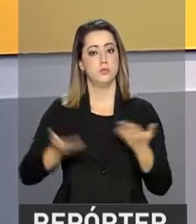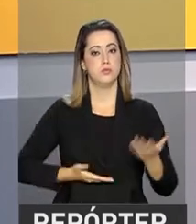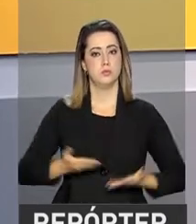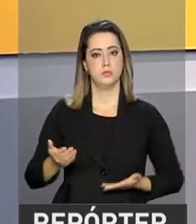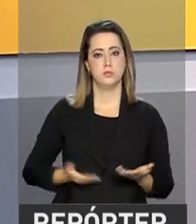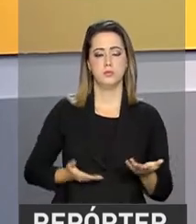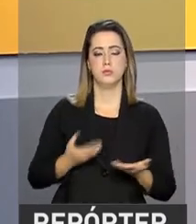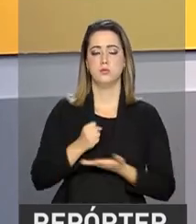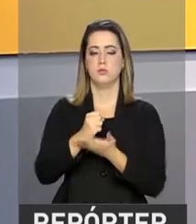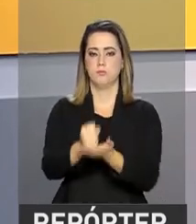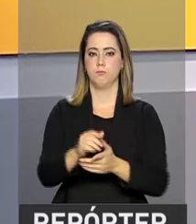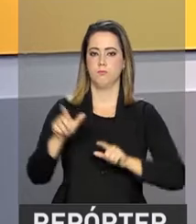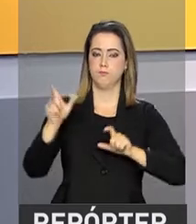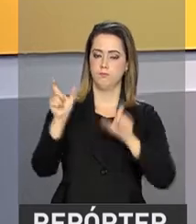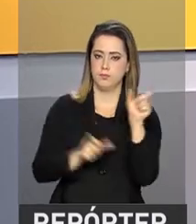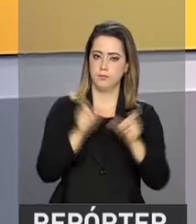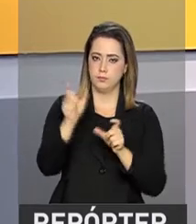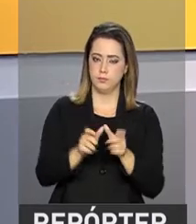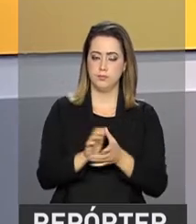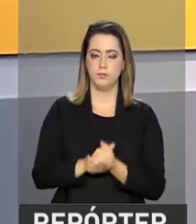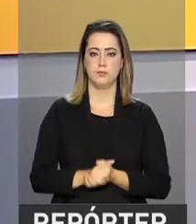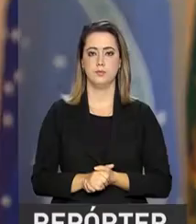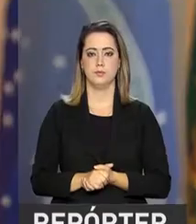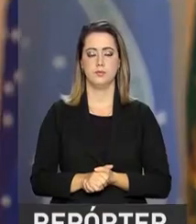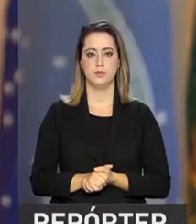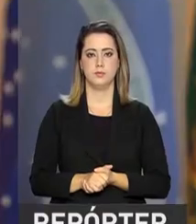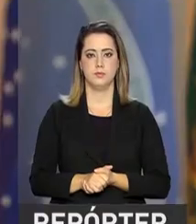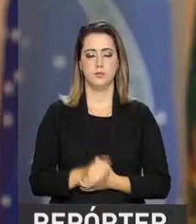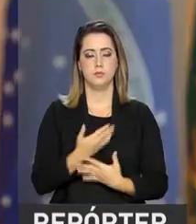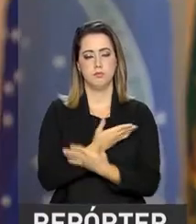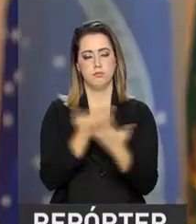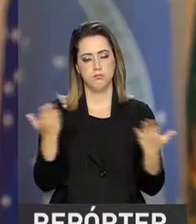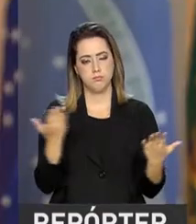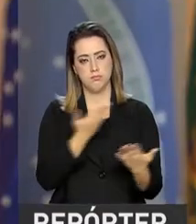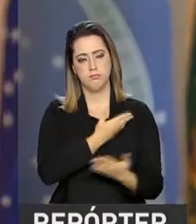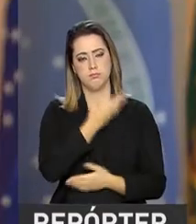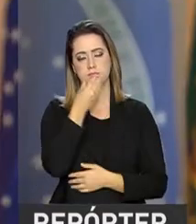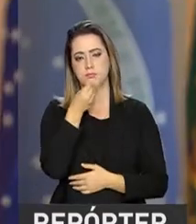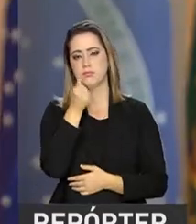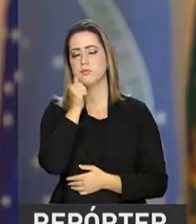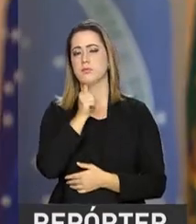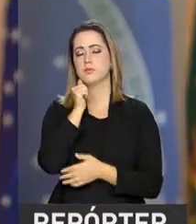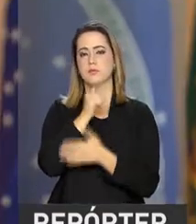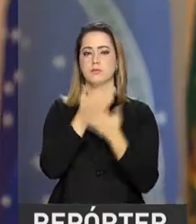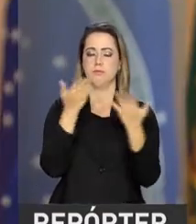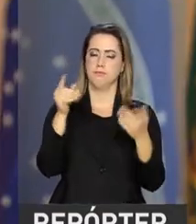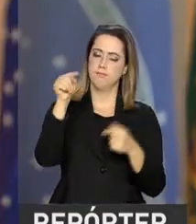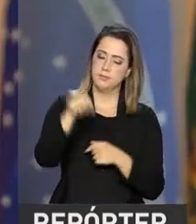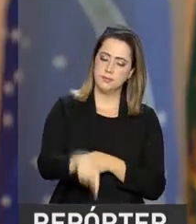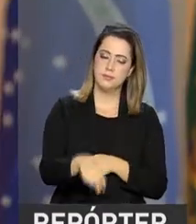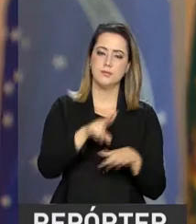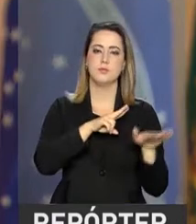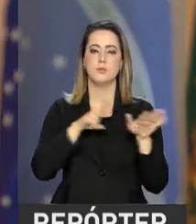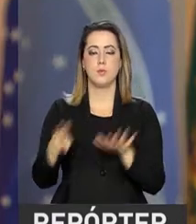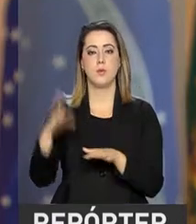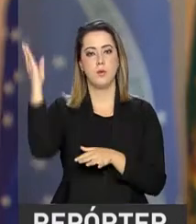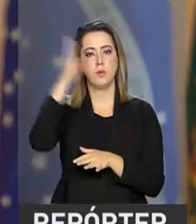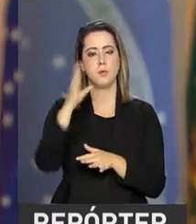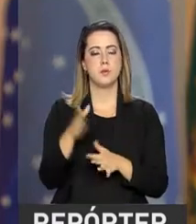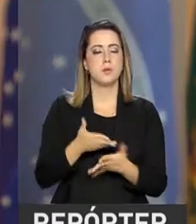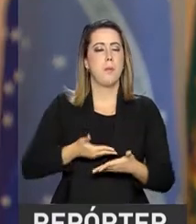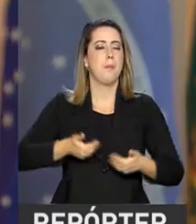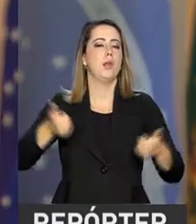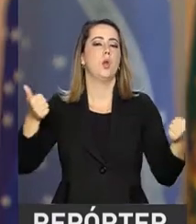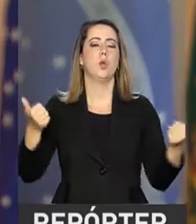prestados à população meus amigos meus amigos esta semana o brasil ficou mais leve